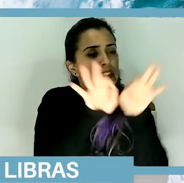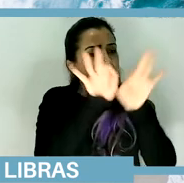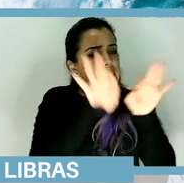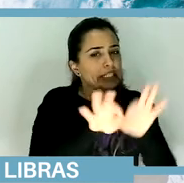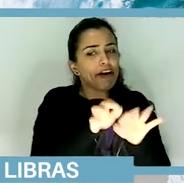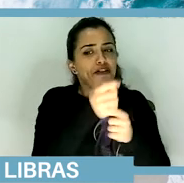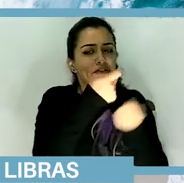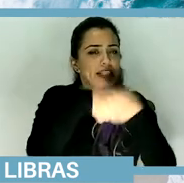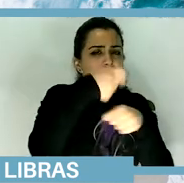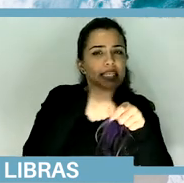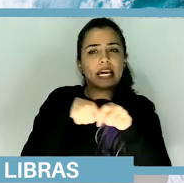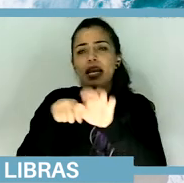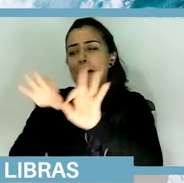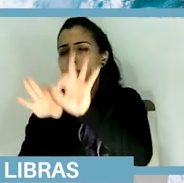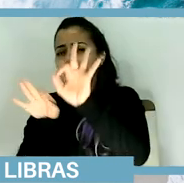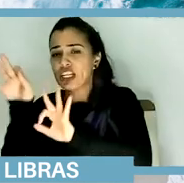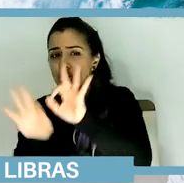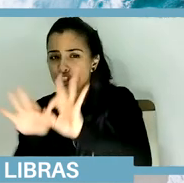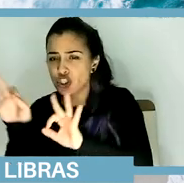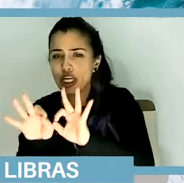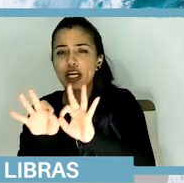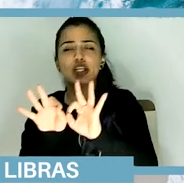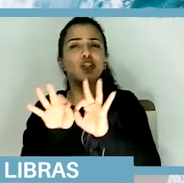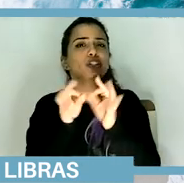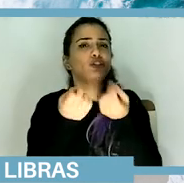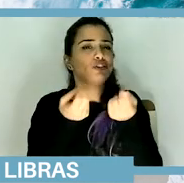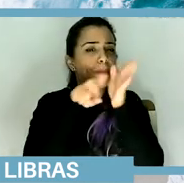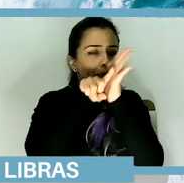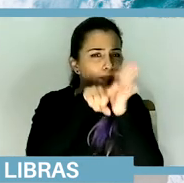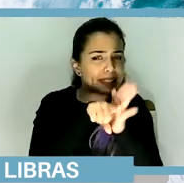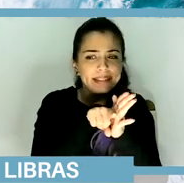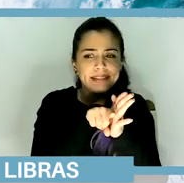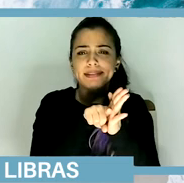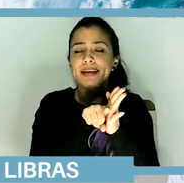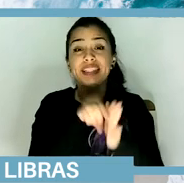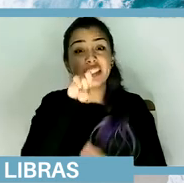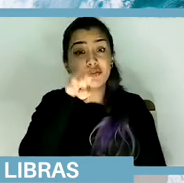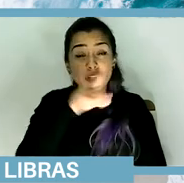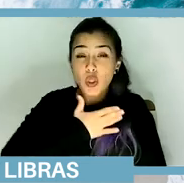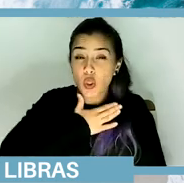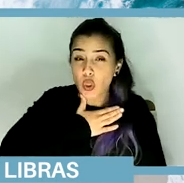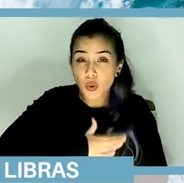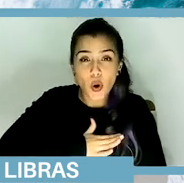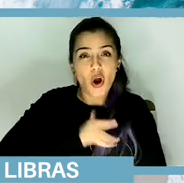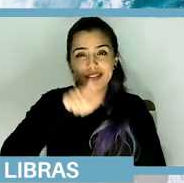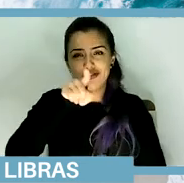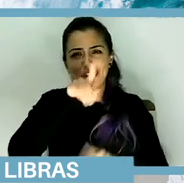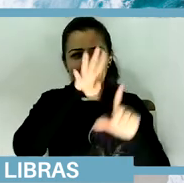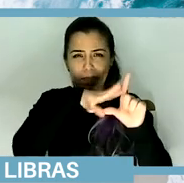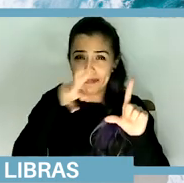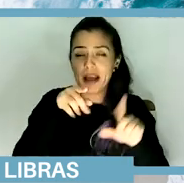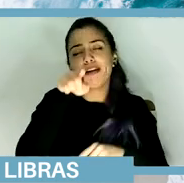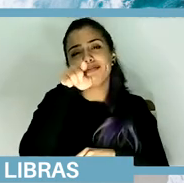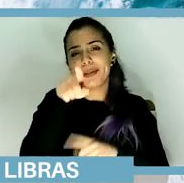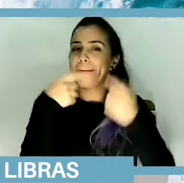família de planejamento é pane planilha de precificação então se você não gosta de planilhas é passa